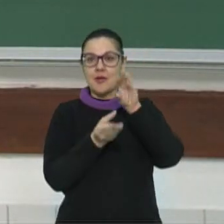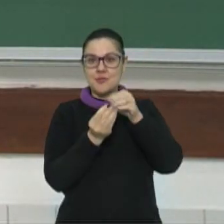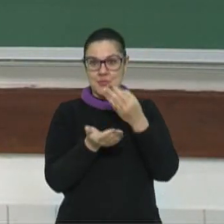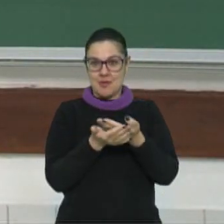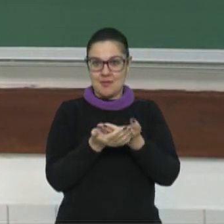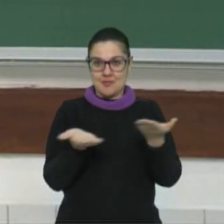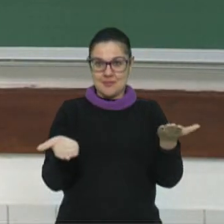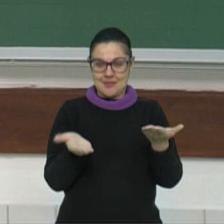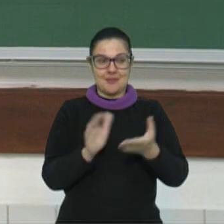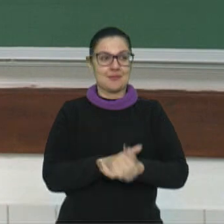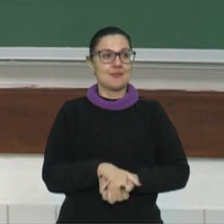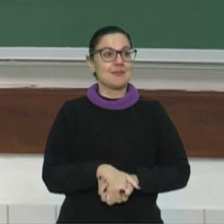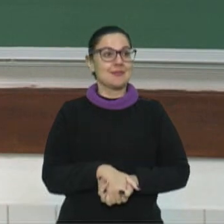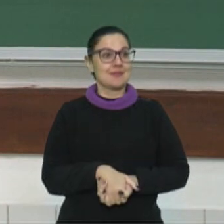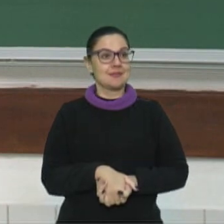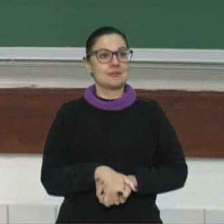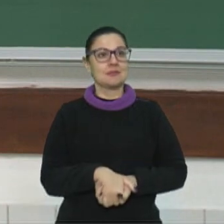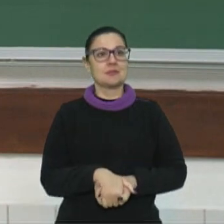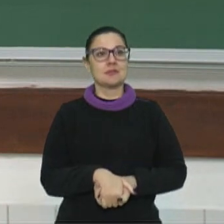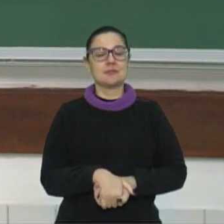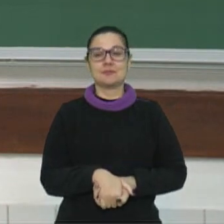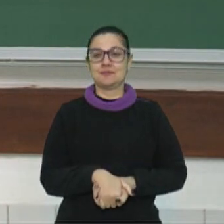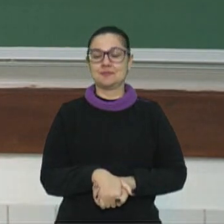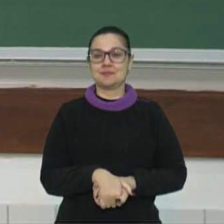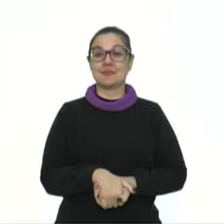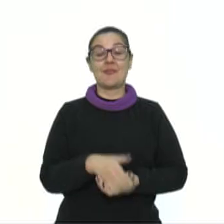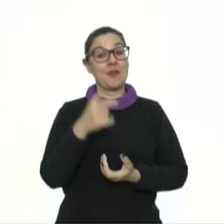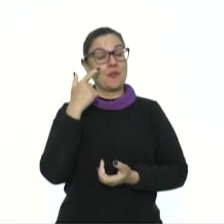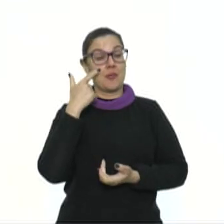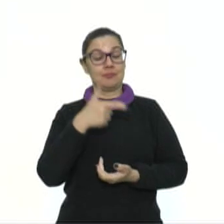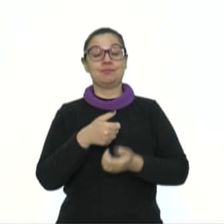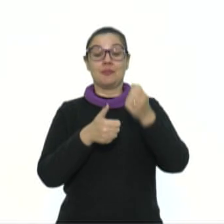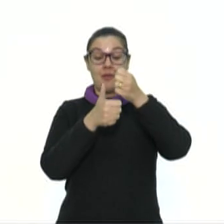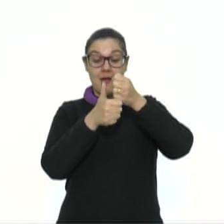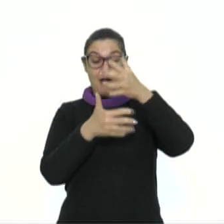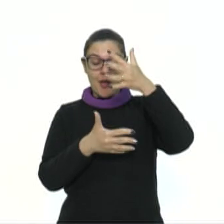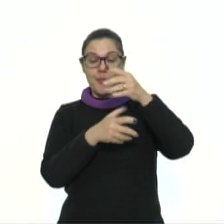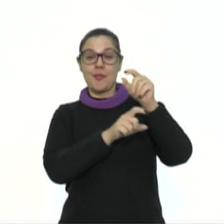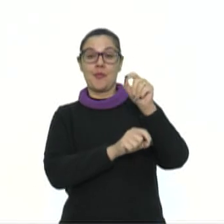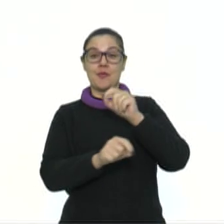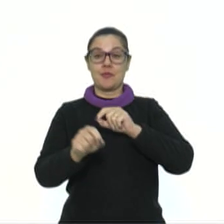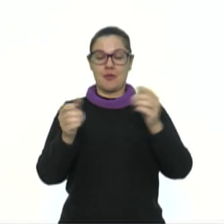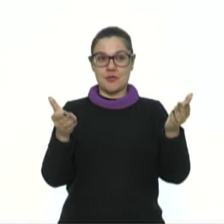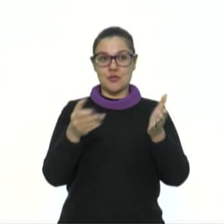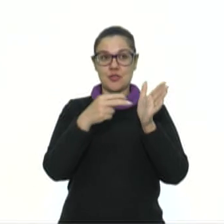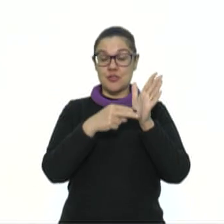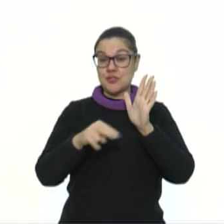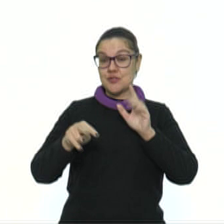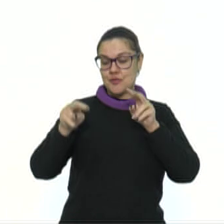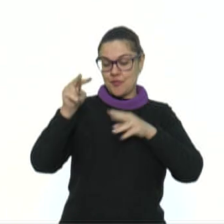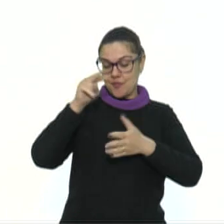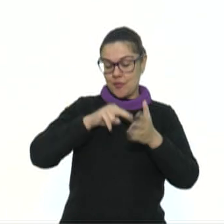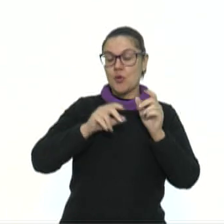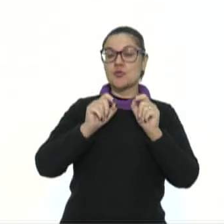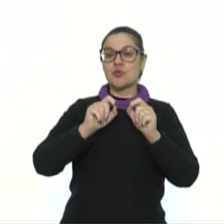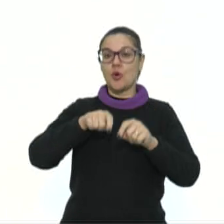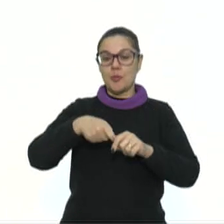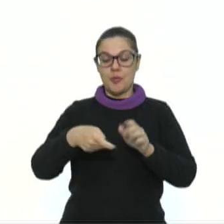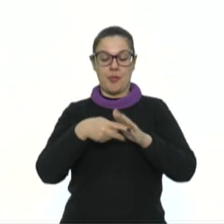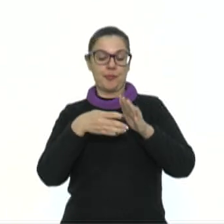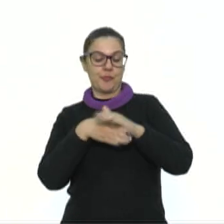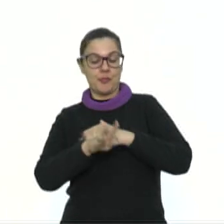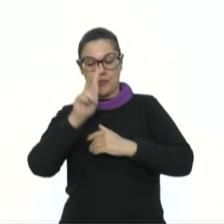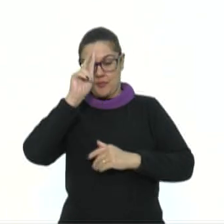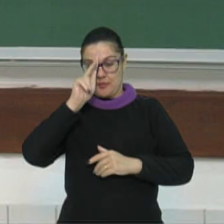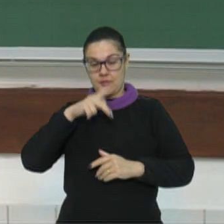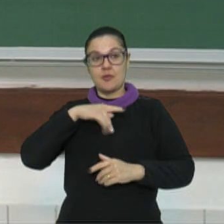fechar a nossa aula, vou fechar com você. Vamos lá comigo? A reportagem que nós vimos foi sobre o comportamento de vítima.